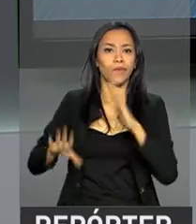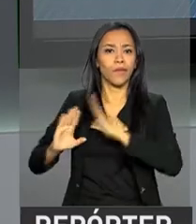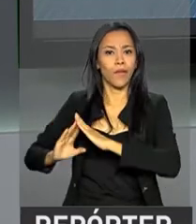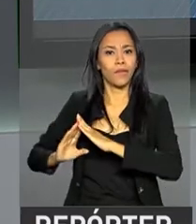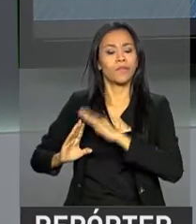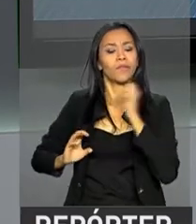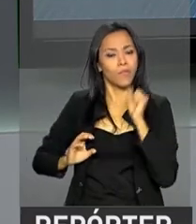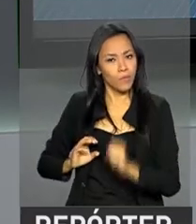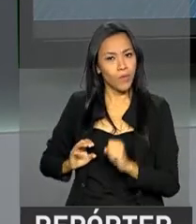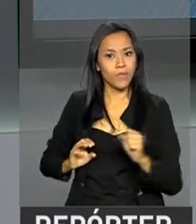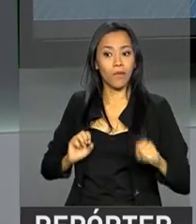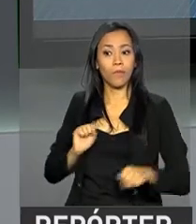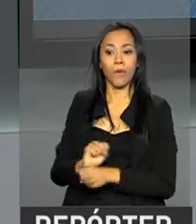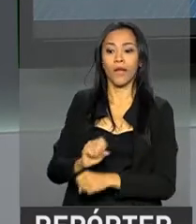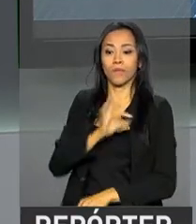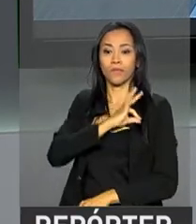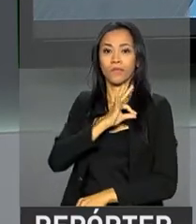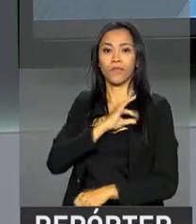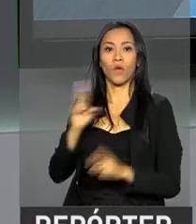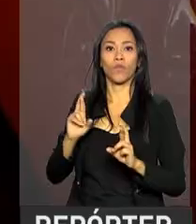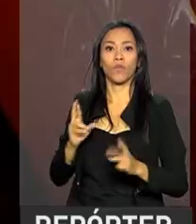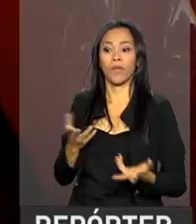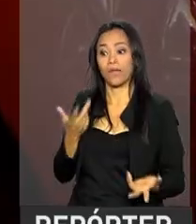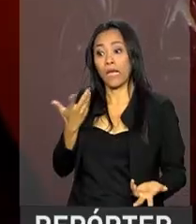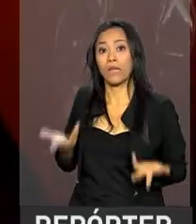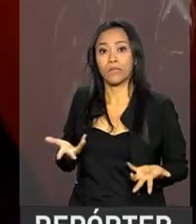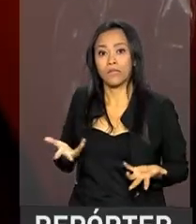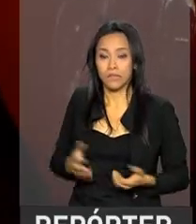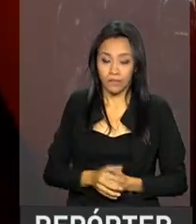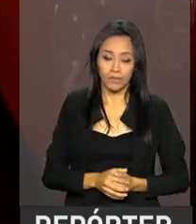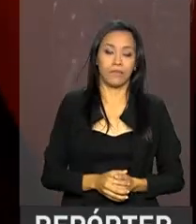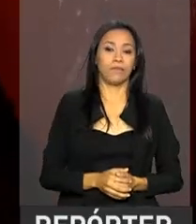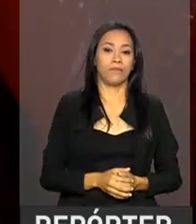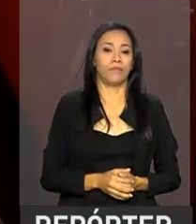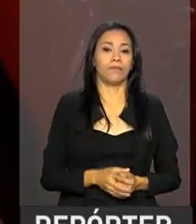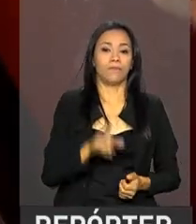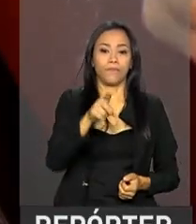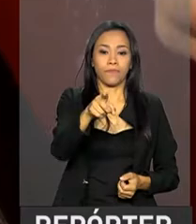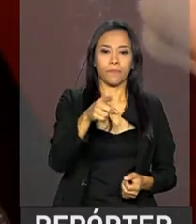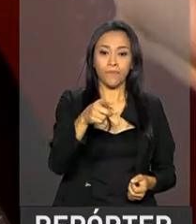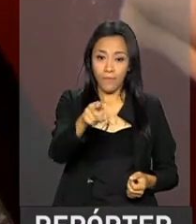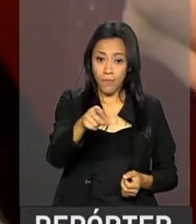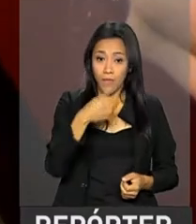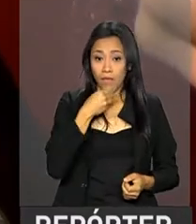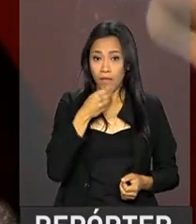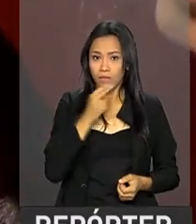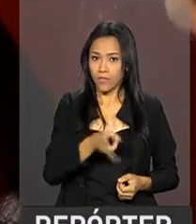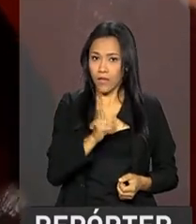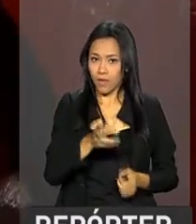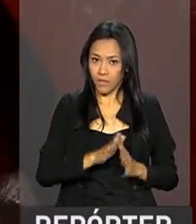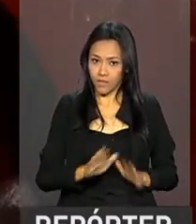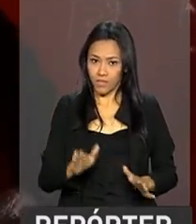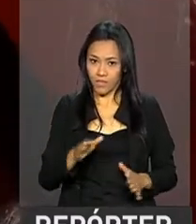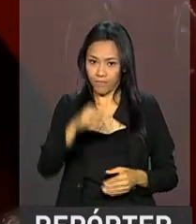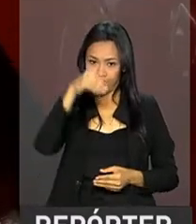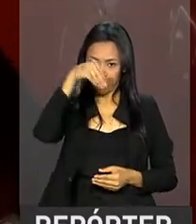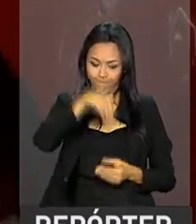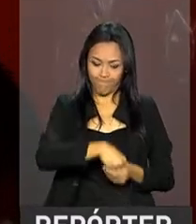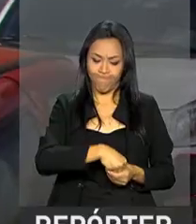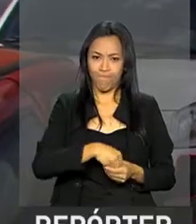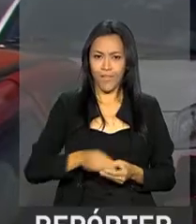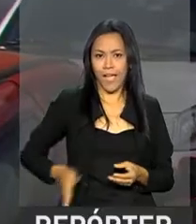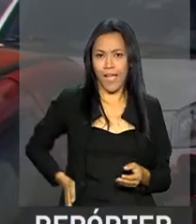pode ser parado numa blitz de trânsito a carteira do paulo está sempre assim cheia de